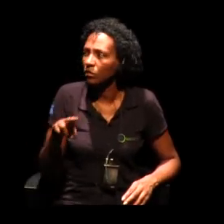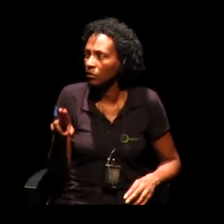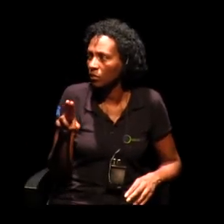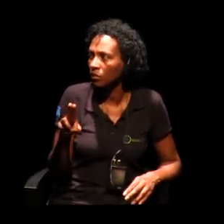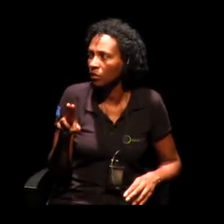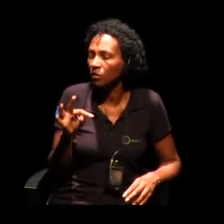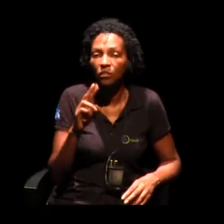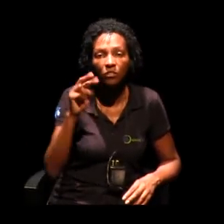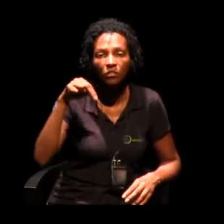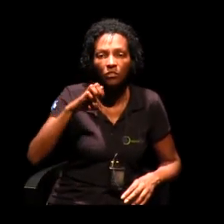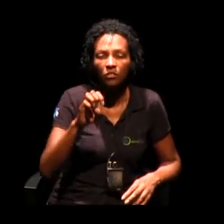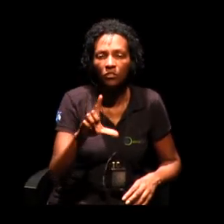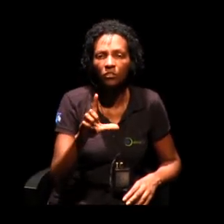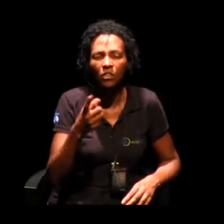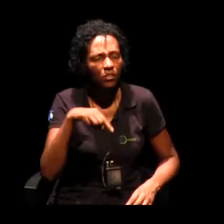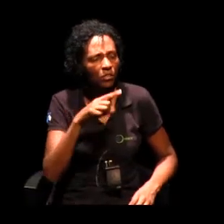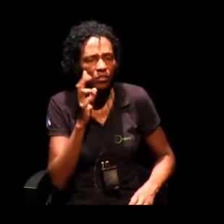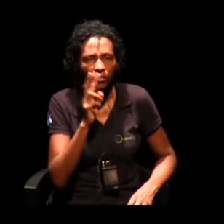outra utilizando